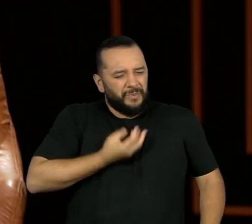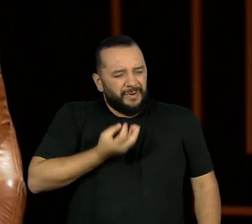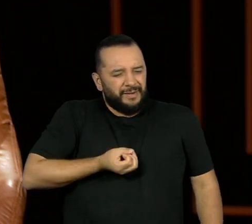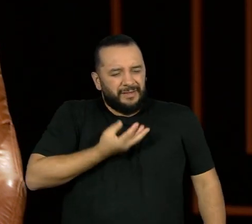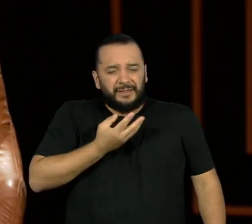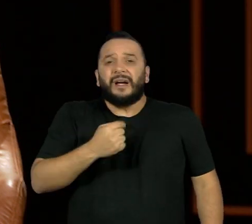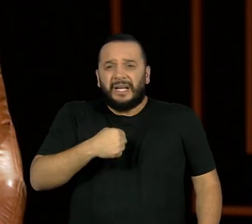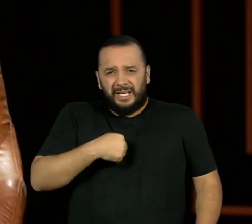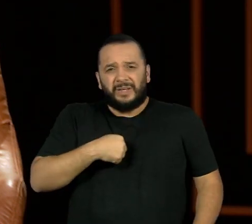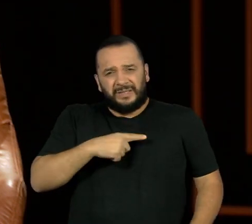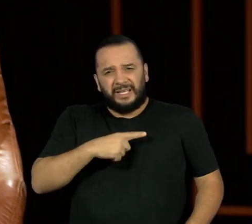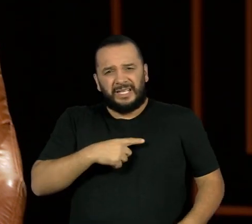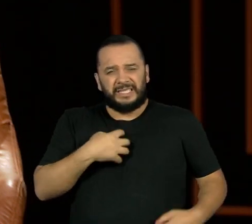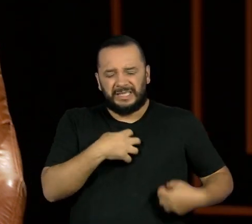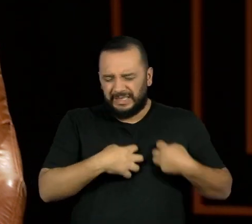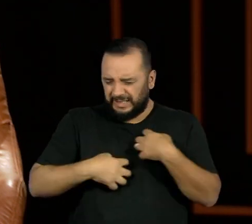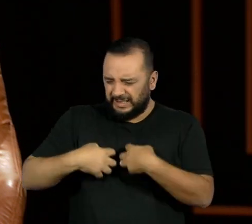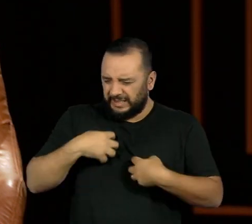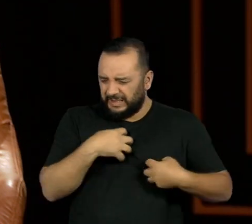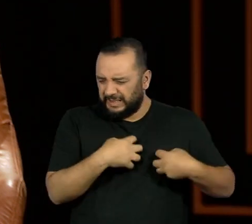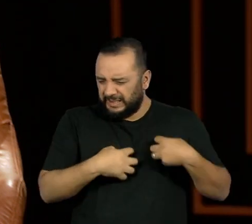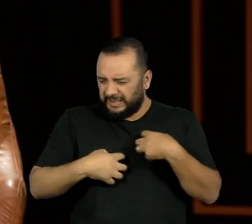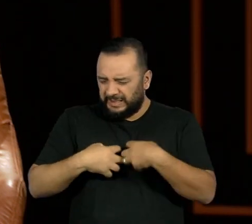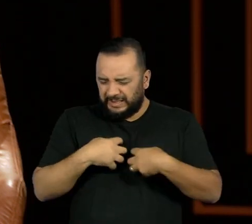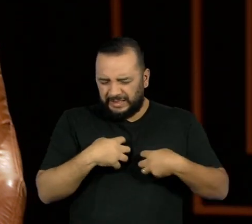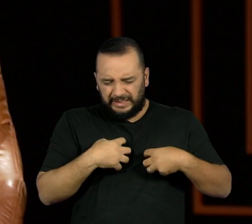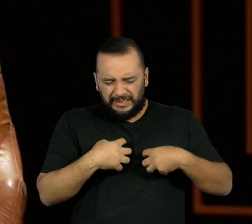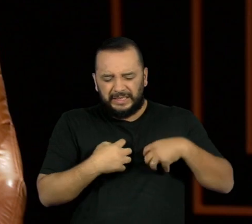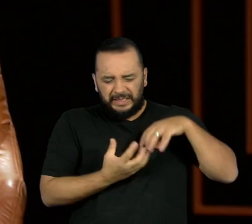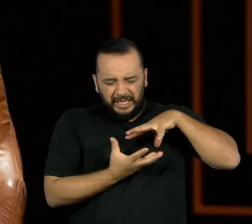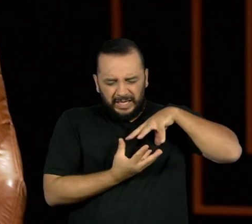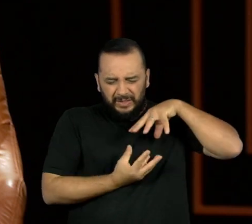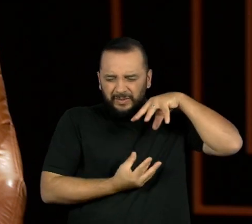ninguém, tenho alma para entender a do poeta